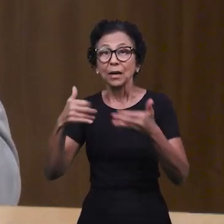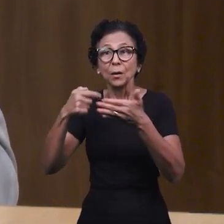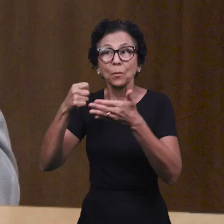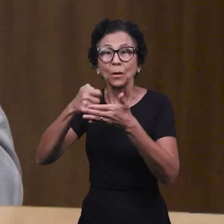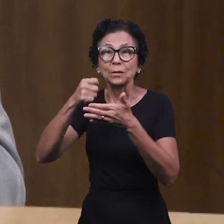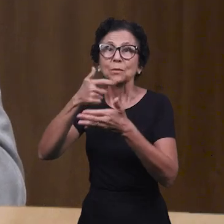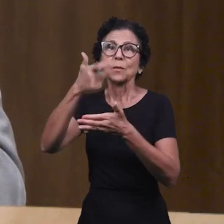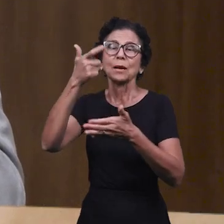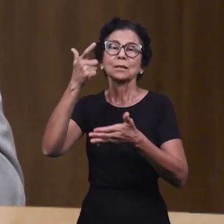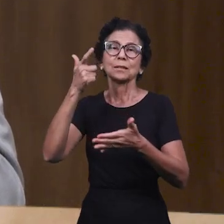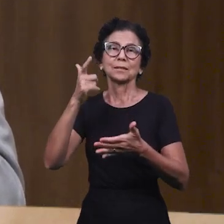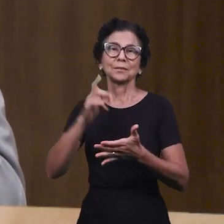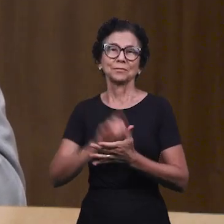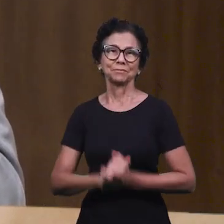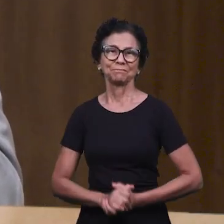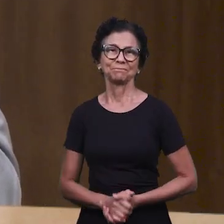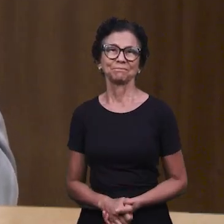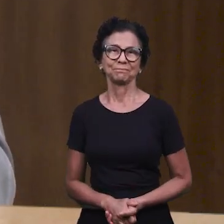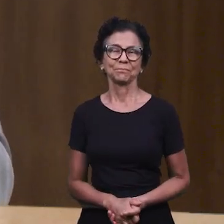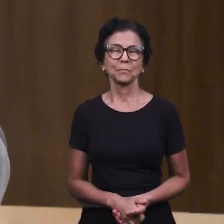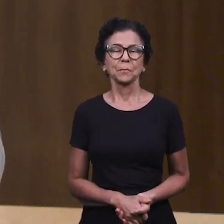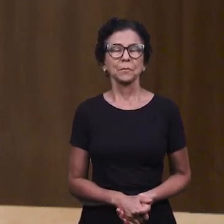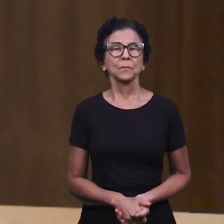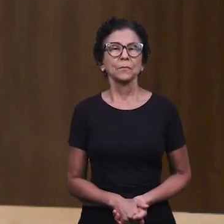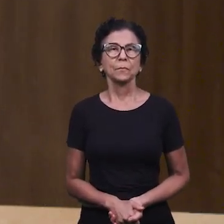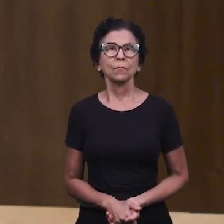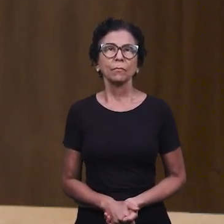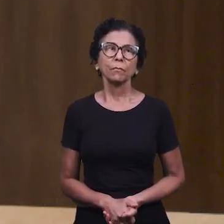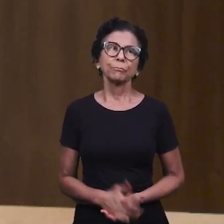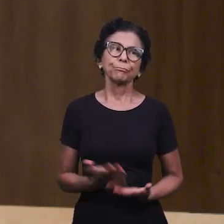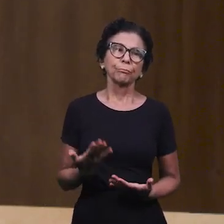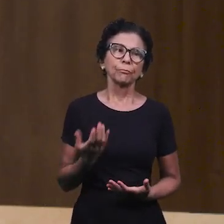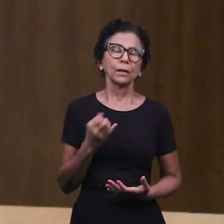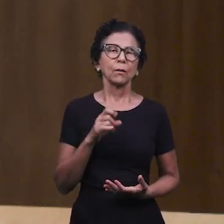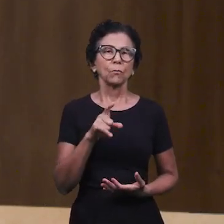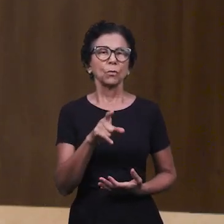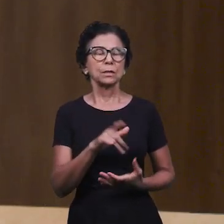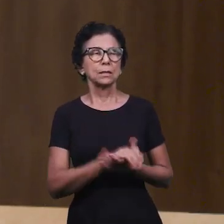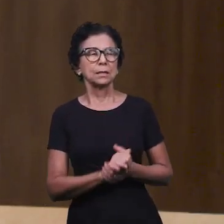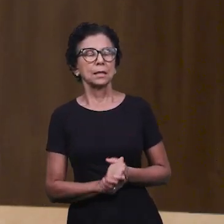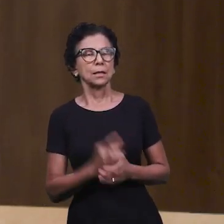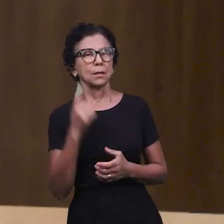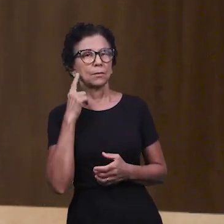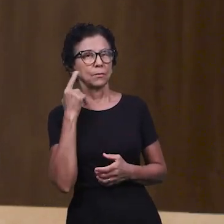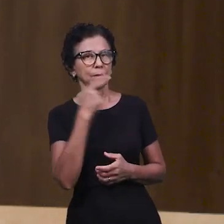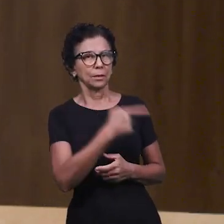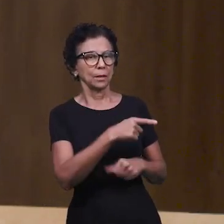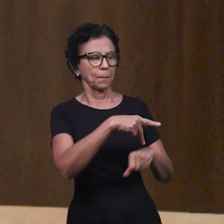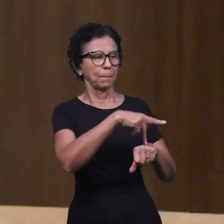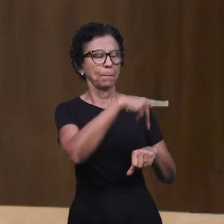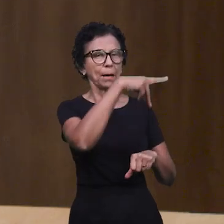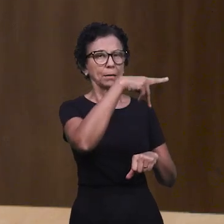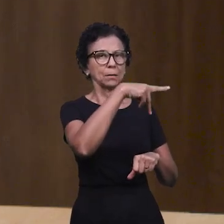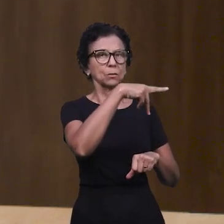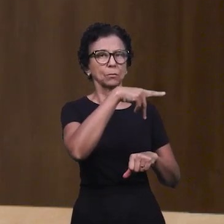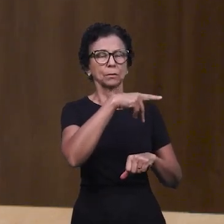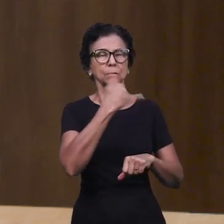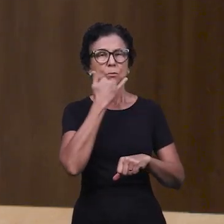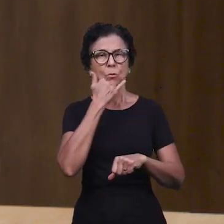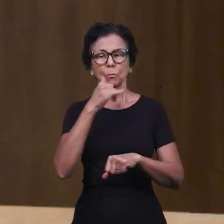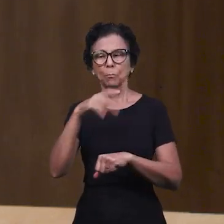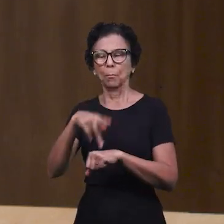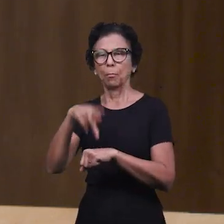ser mais preciso. Se você vai para a Páscoa comemorada de Jesus com os seus discípulos, né, é interessante